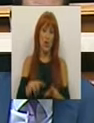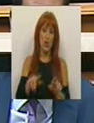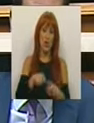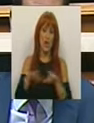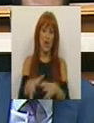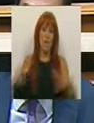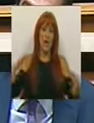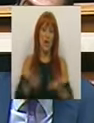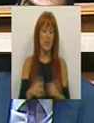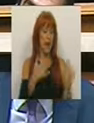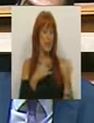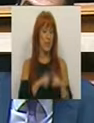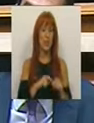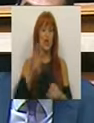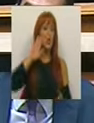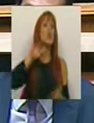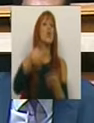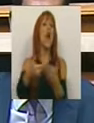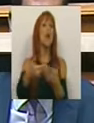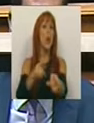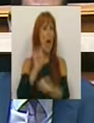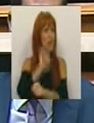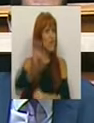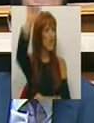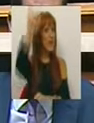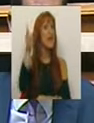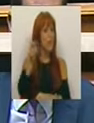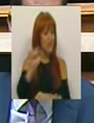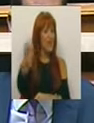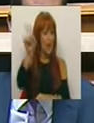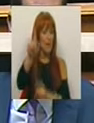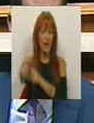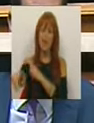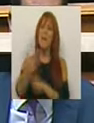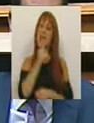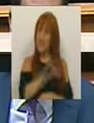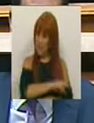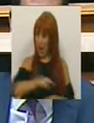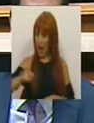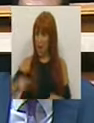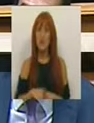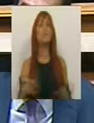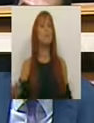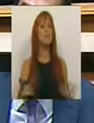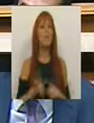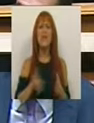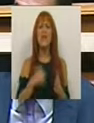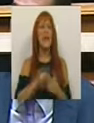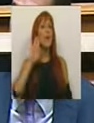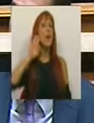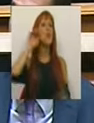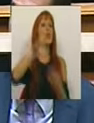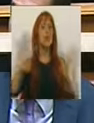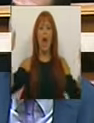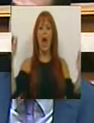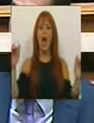maioria, mas a responsabilidade das consequências é sua e vai ser sua também. Estas medidas, o que vão ter como consequência